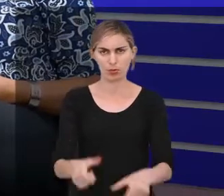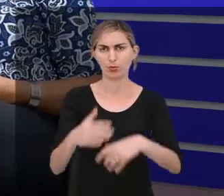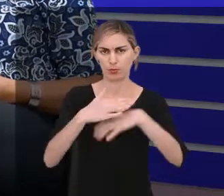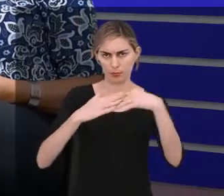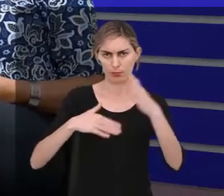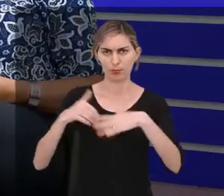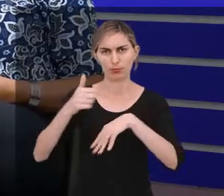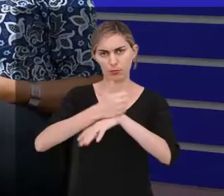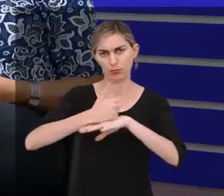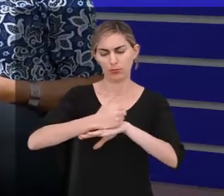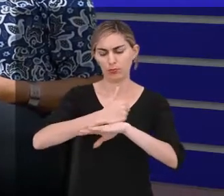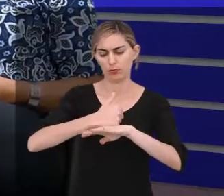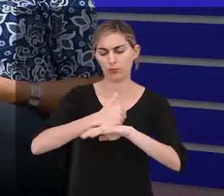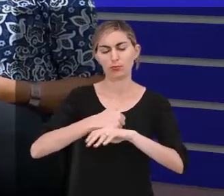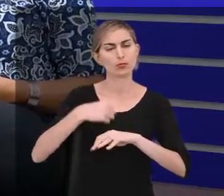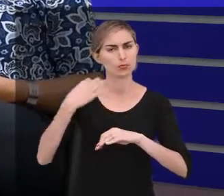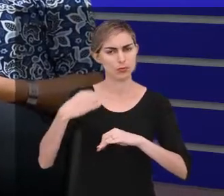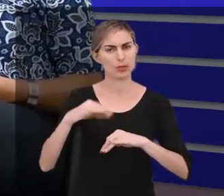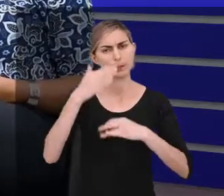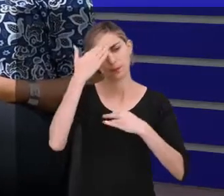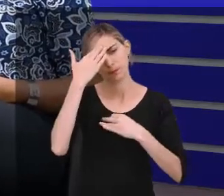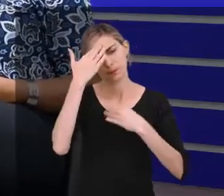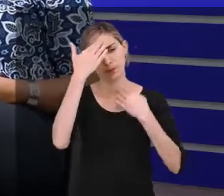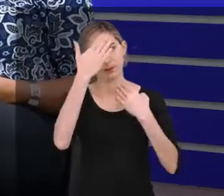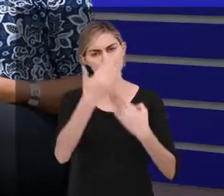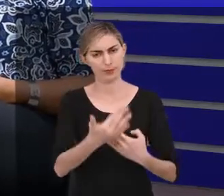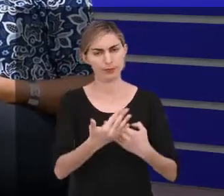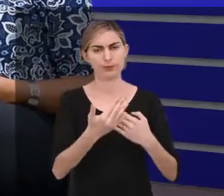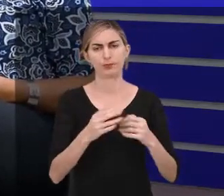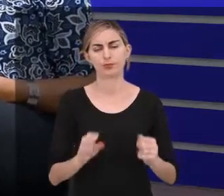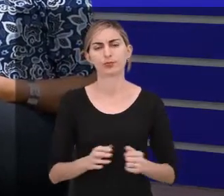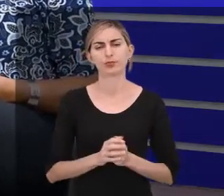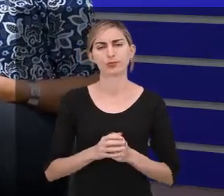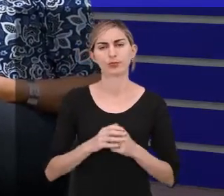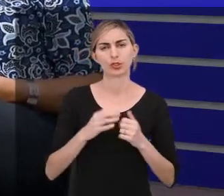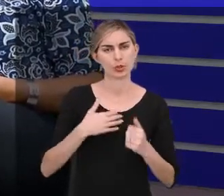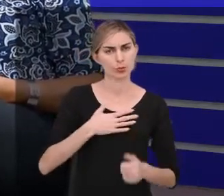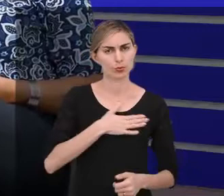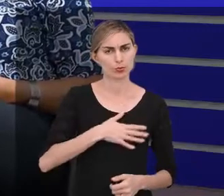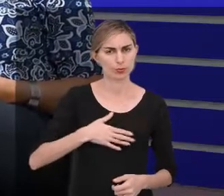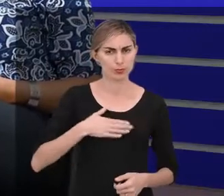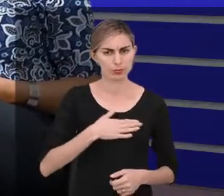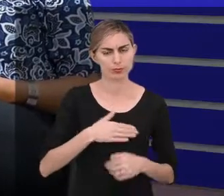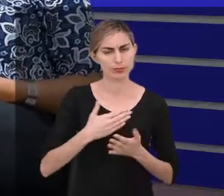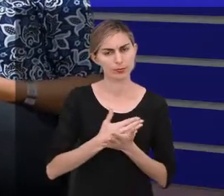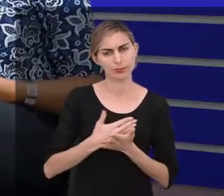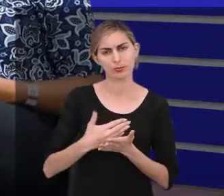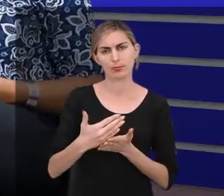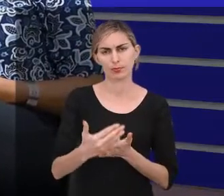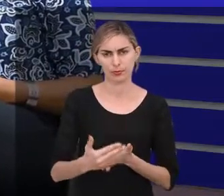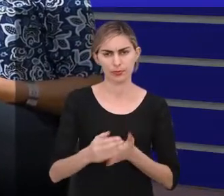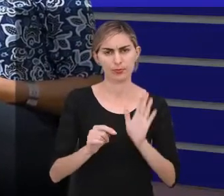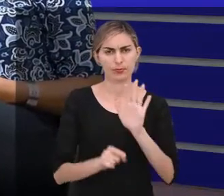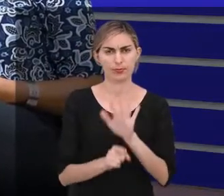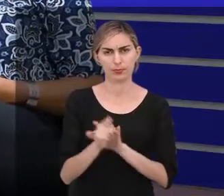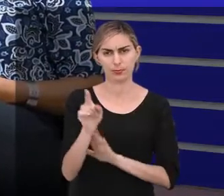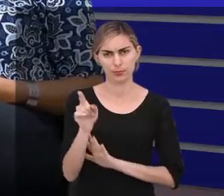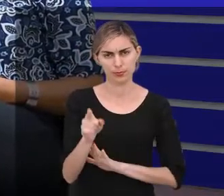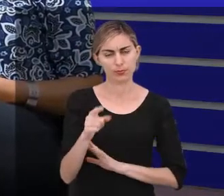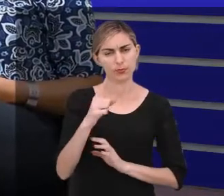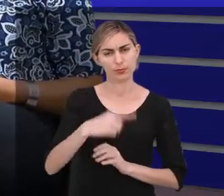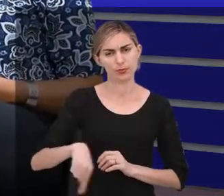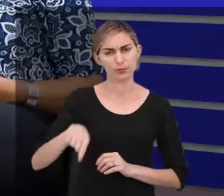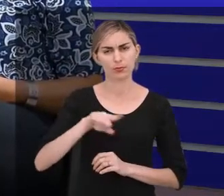profissional. Pois é, Ellen, muito obrigada por sua contribuição e eu gostaria de iniciar perguntando, a